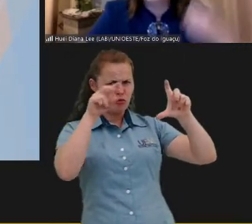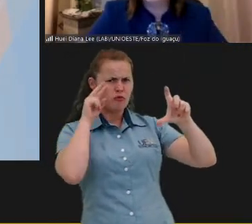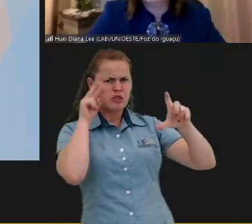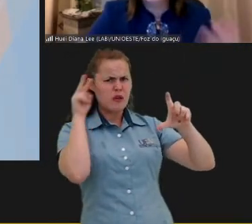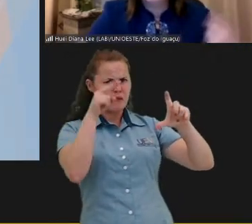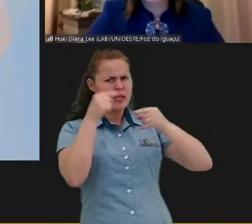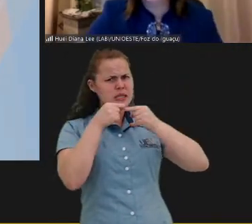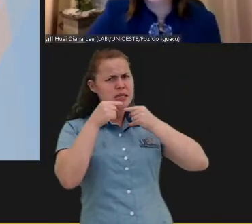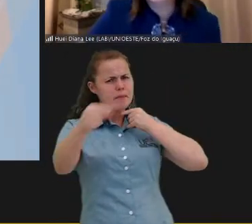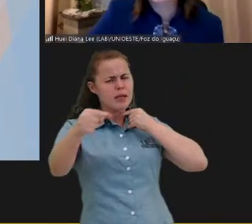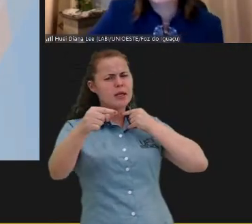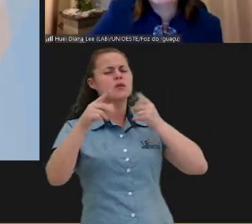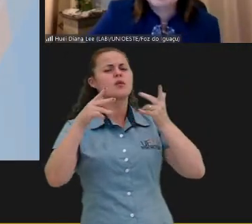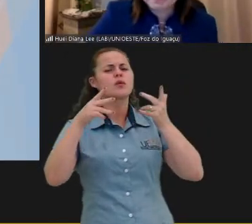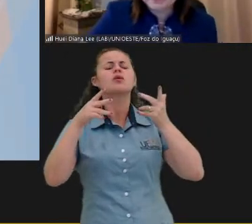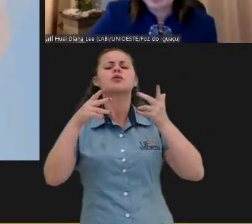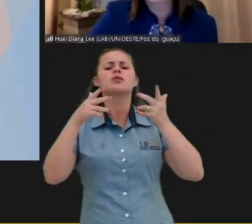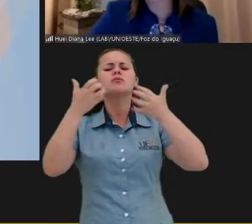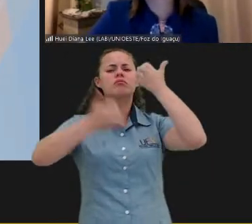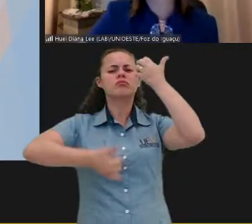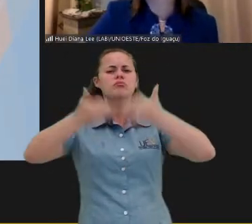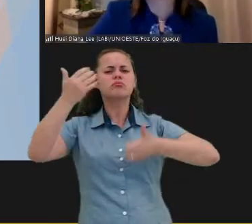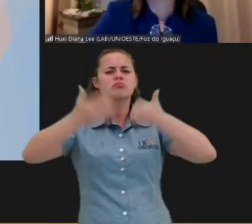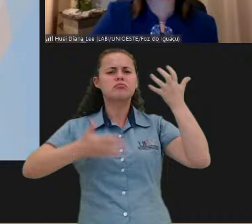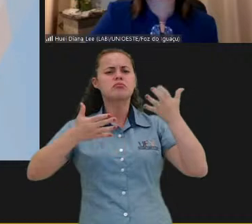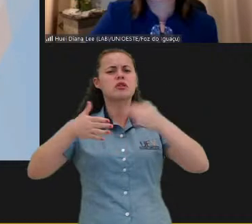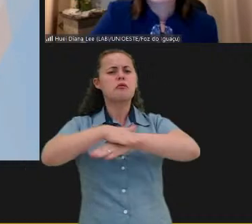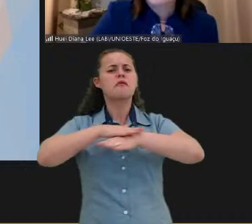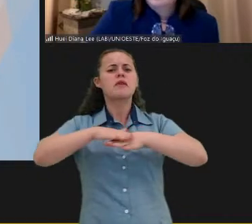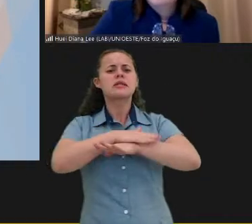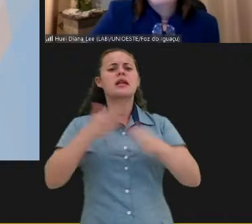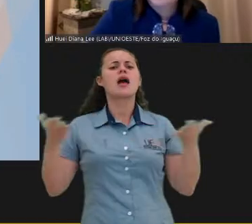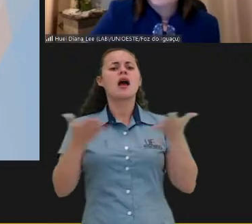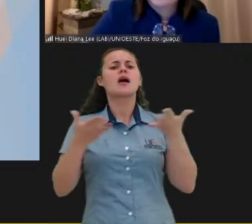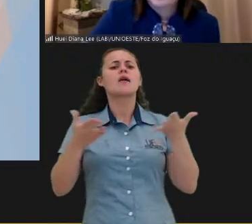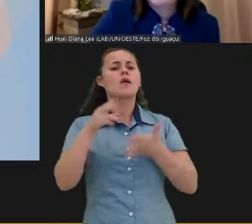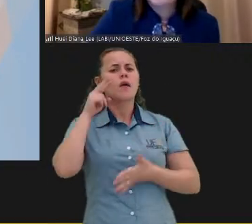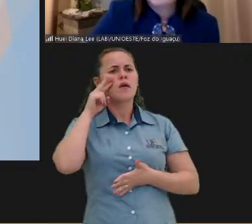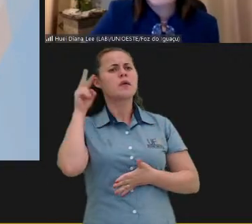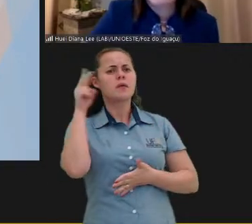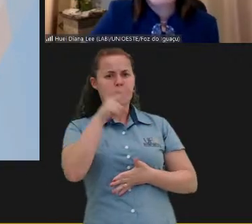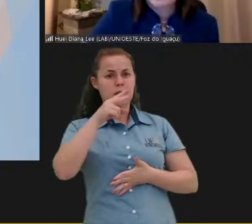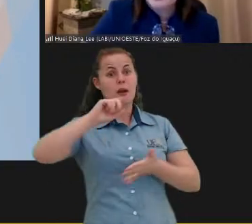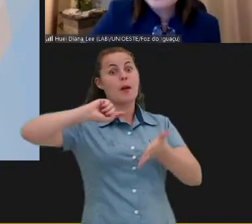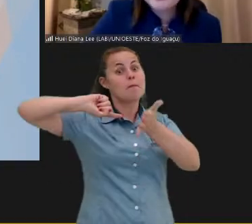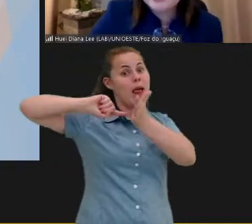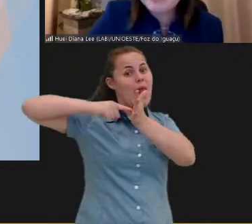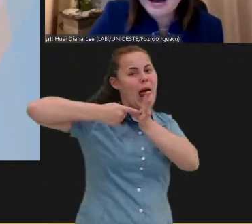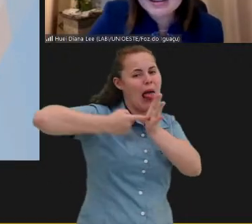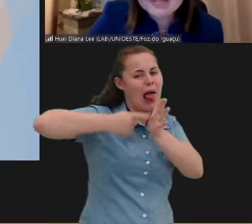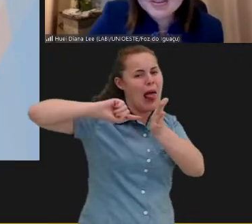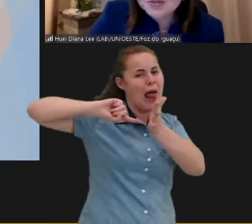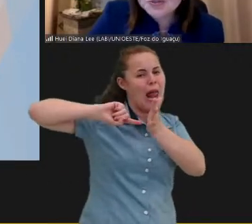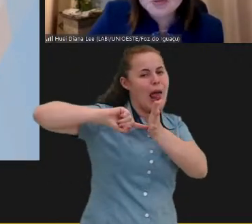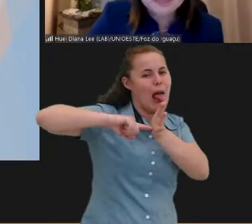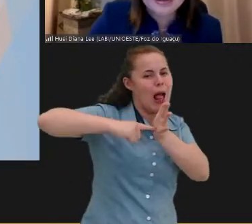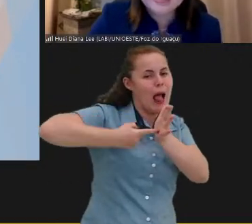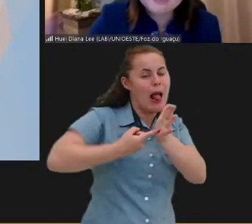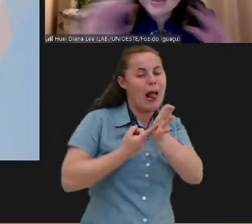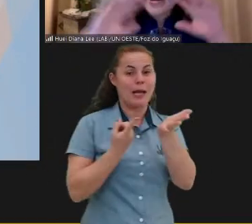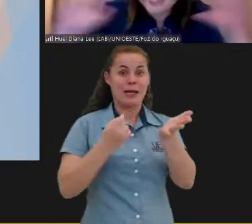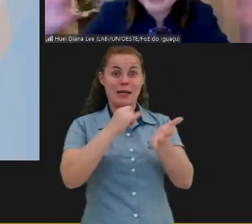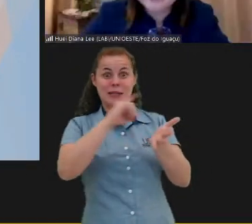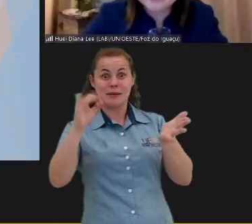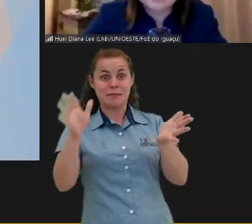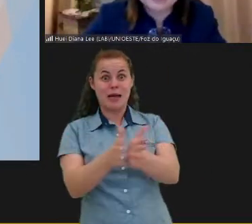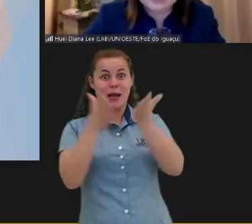semana inteira e com o que a gente está conversando agora? Bom, é um parafuso. E seria maravilhoso se eu pudesse